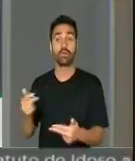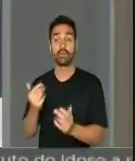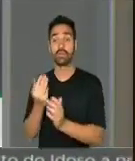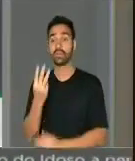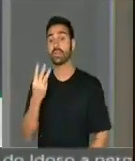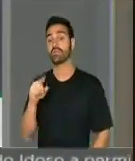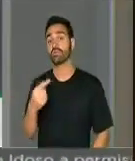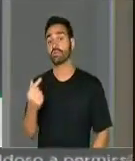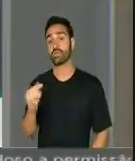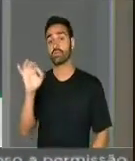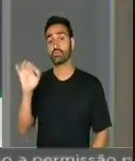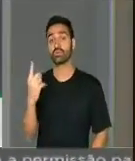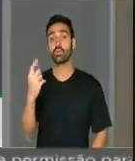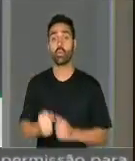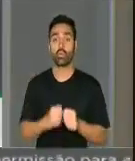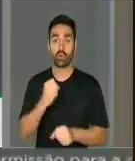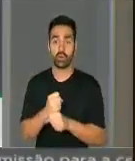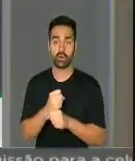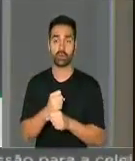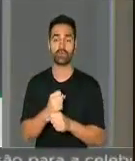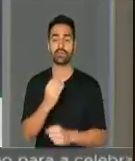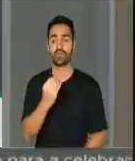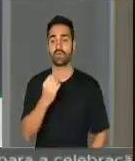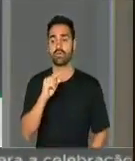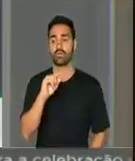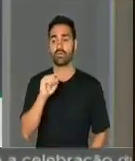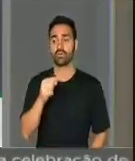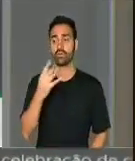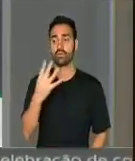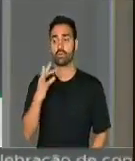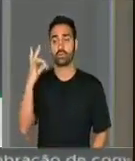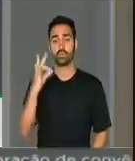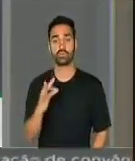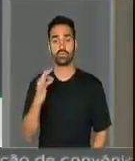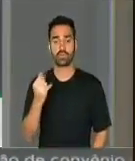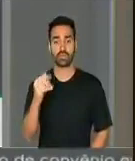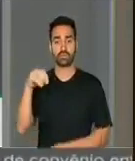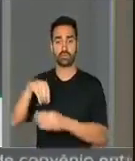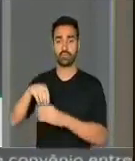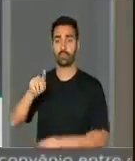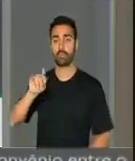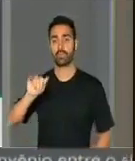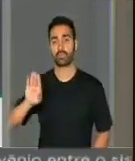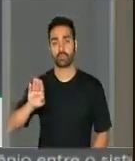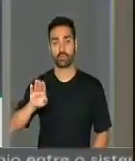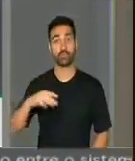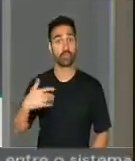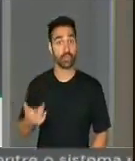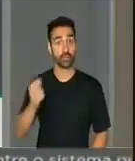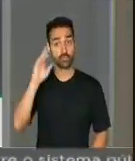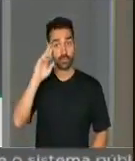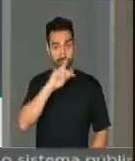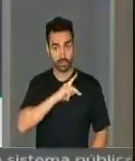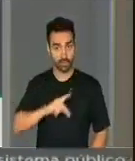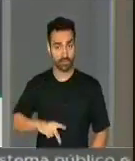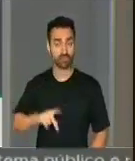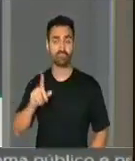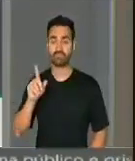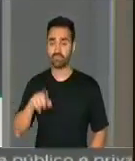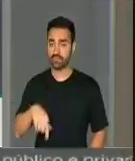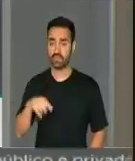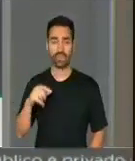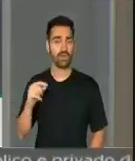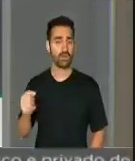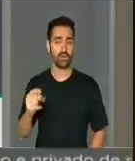3,7% ao ano, com o valor adicionado a 0,44% ao PIB. Senhor presidente, esta é uma matéria